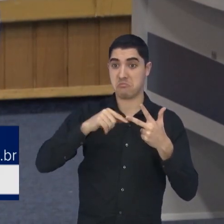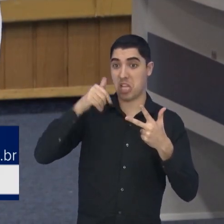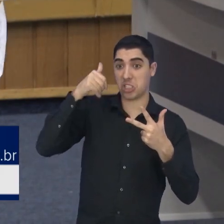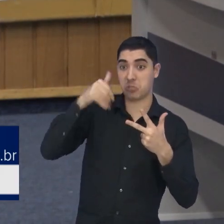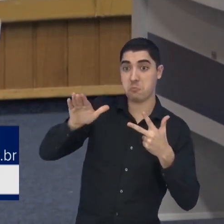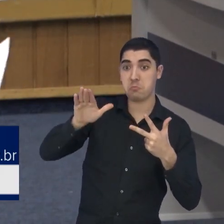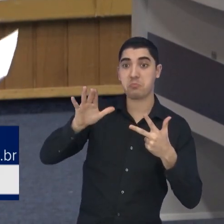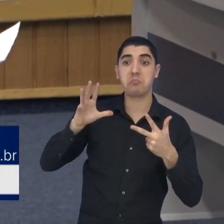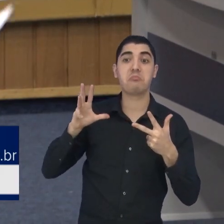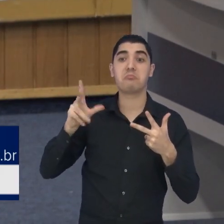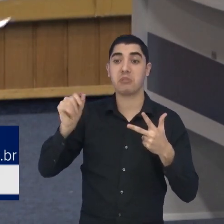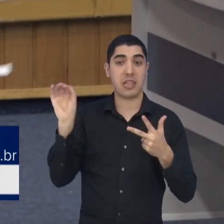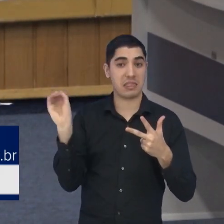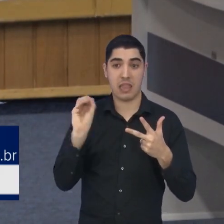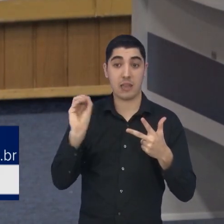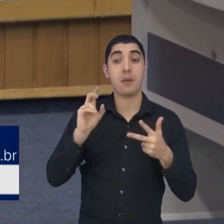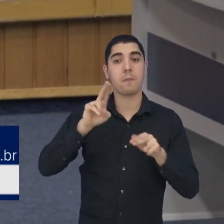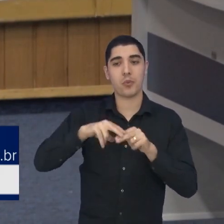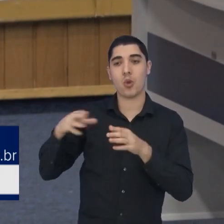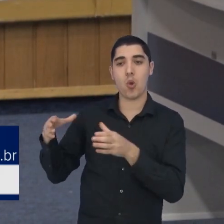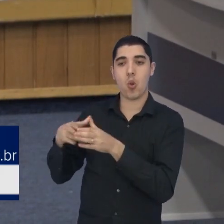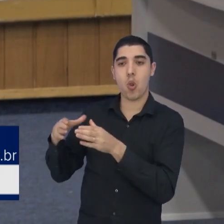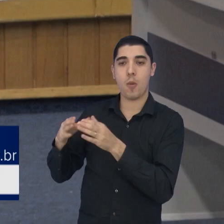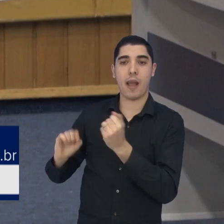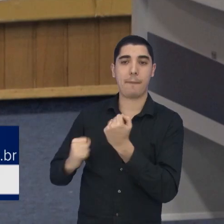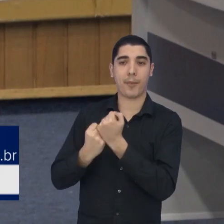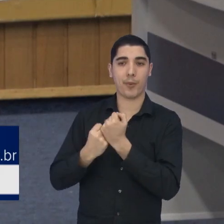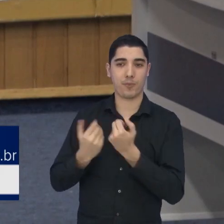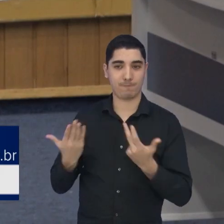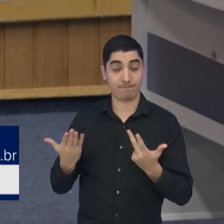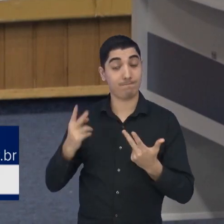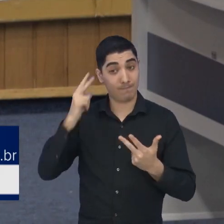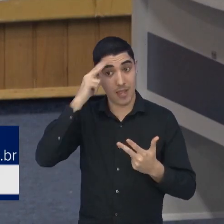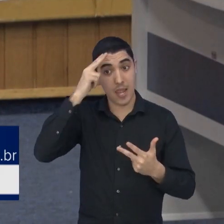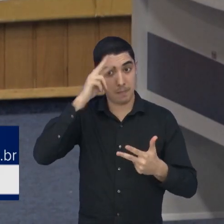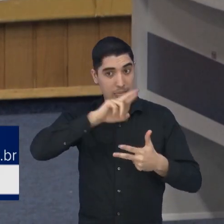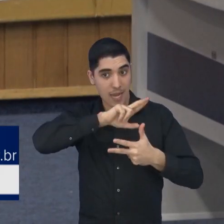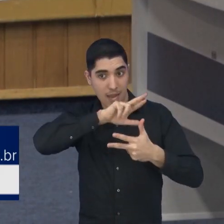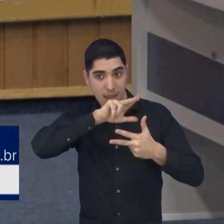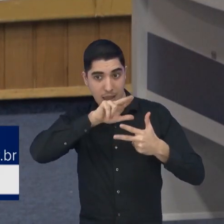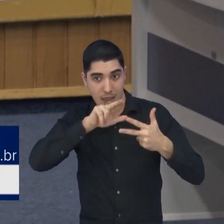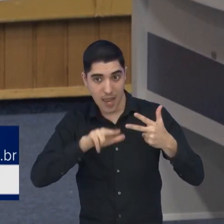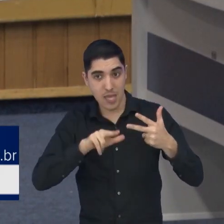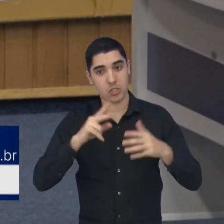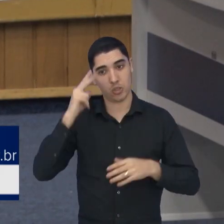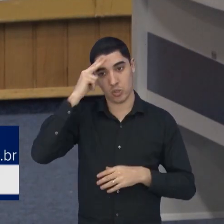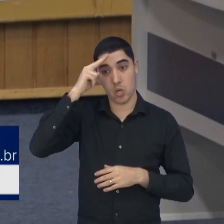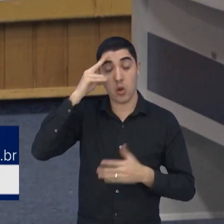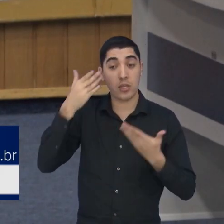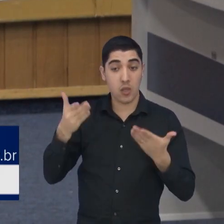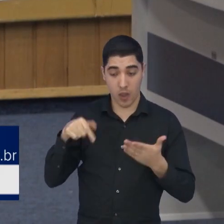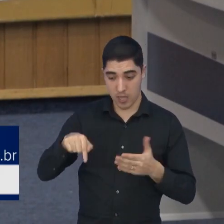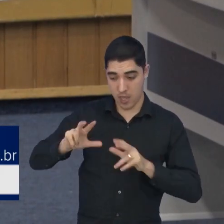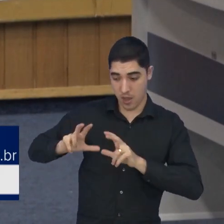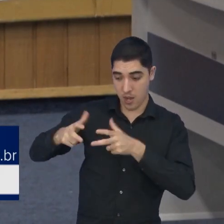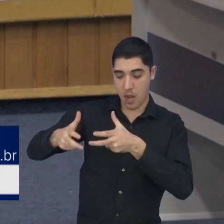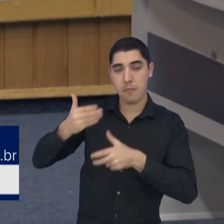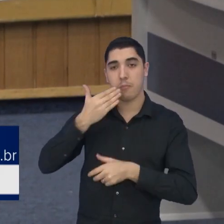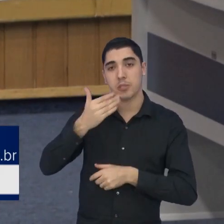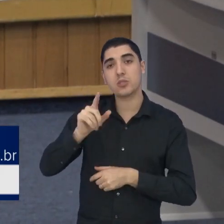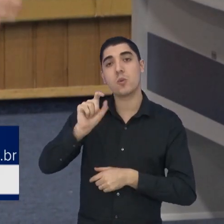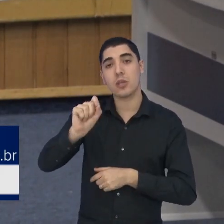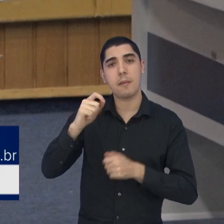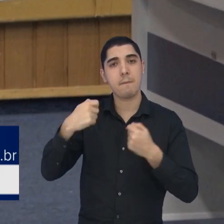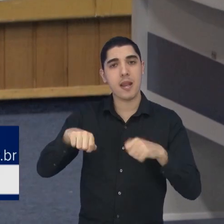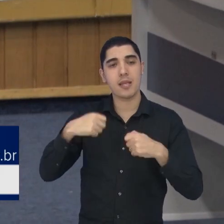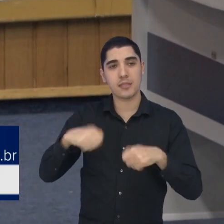porque estava eleito pelo Conselho. Então, relembrar, inclusive, a história, pedir, inclusive, aqui na Câmara, para levantar os